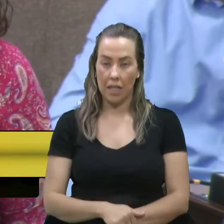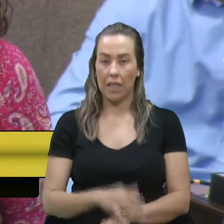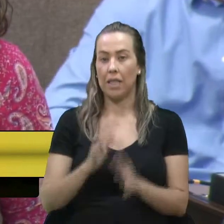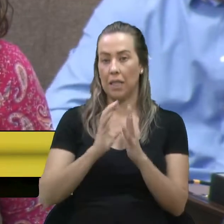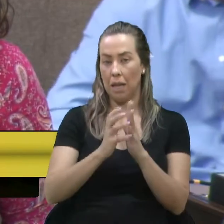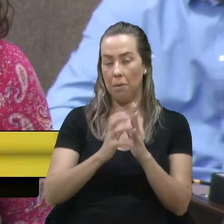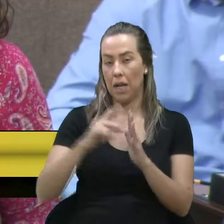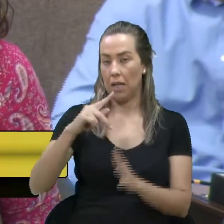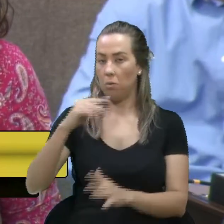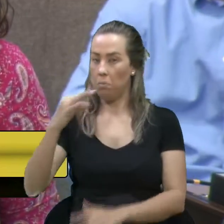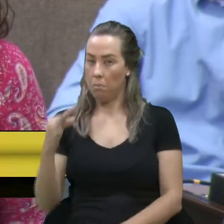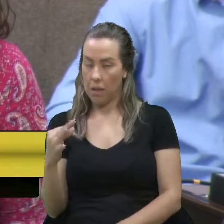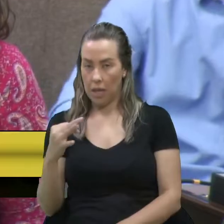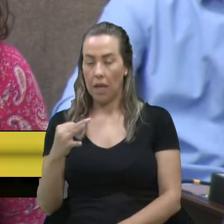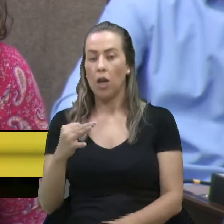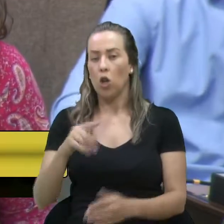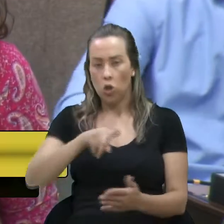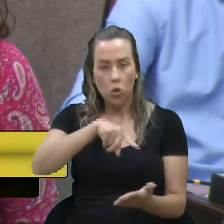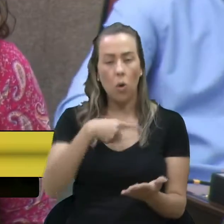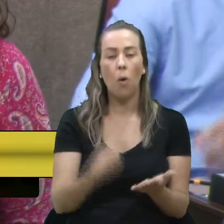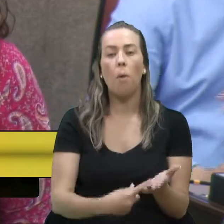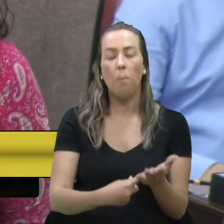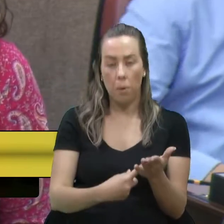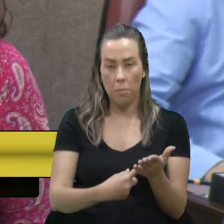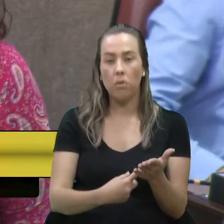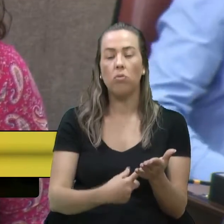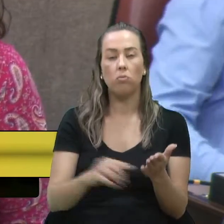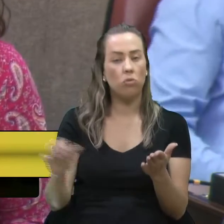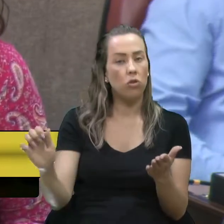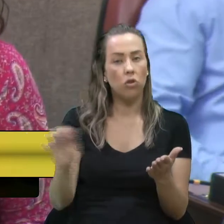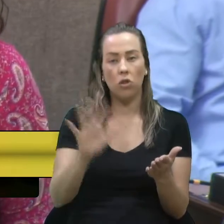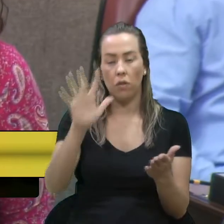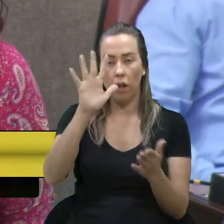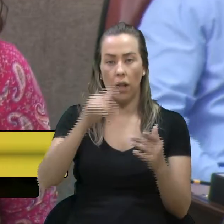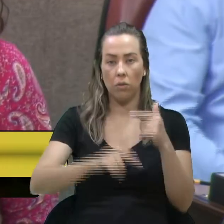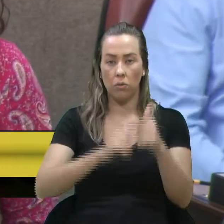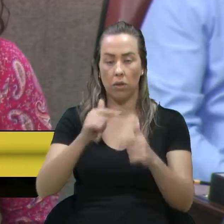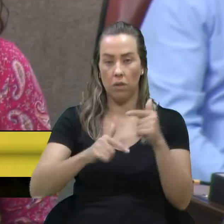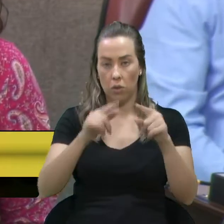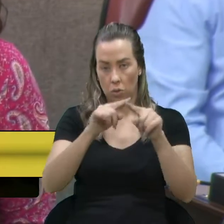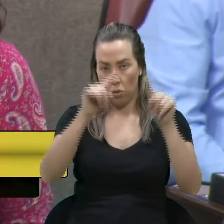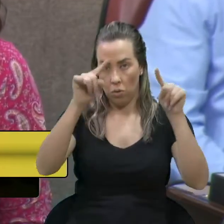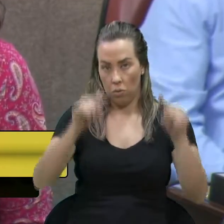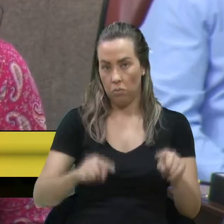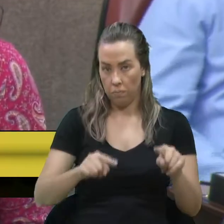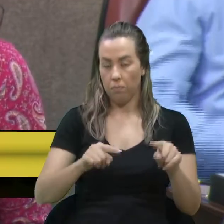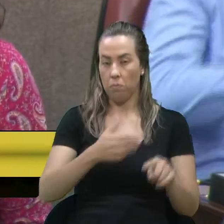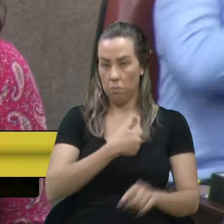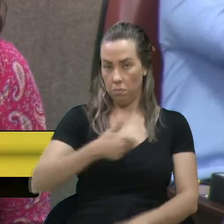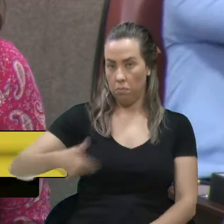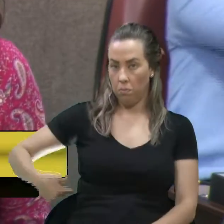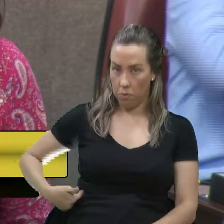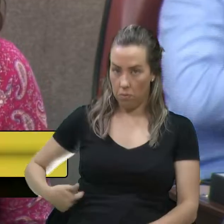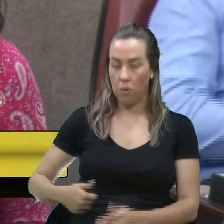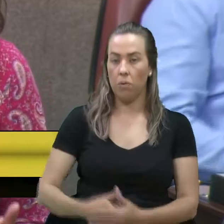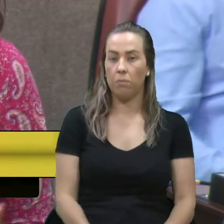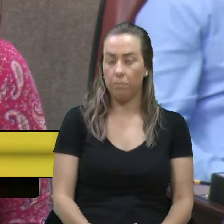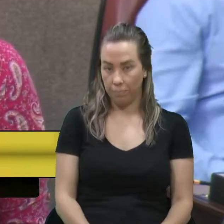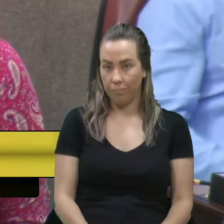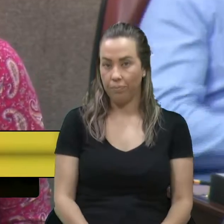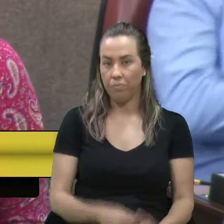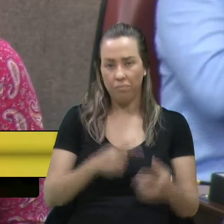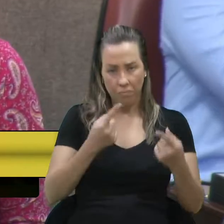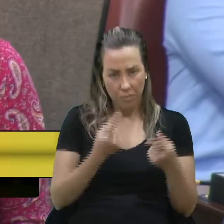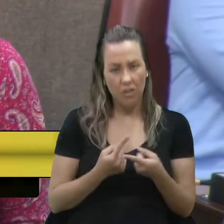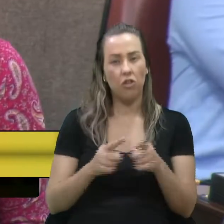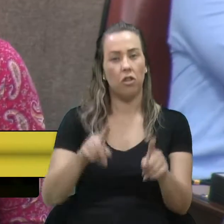Partido dos Trabalhadores, o nosso compromisso de valorização do serviço público. Por certo, né, são tantos os